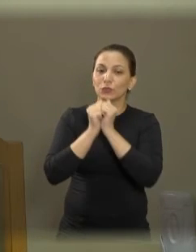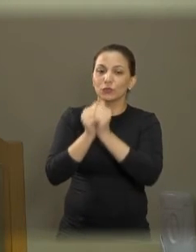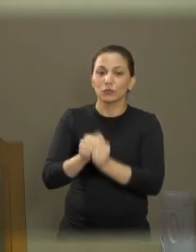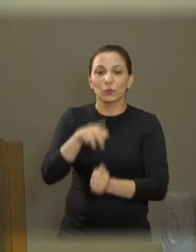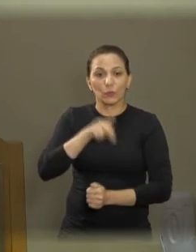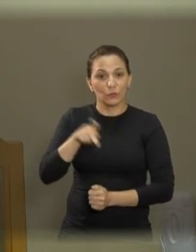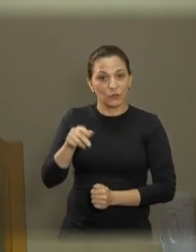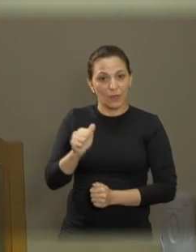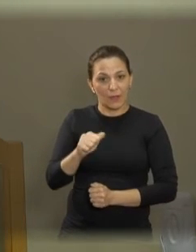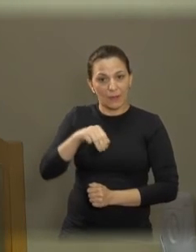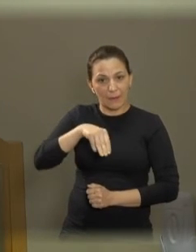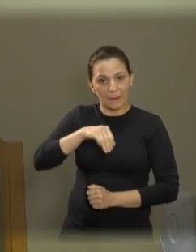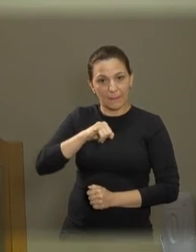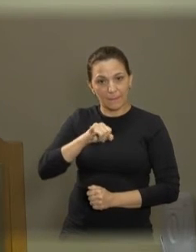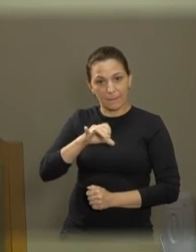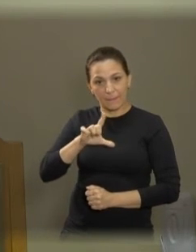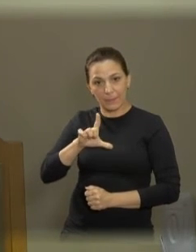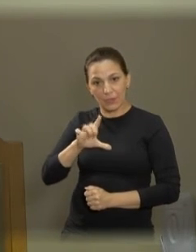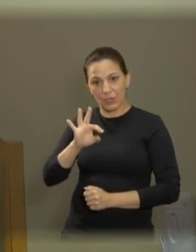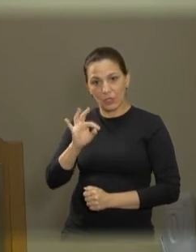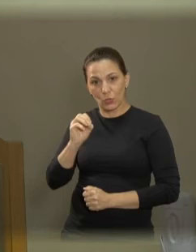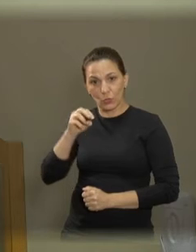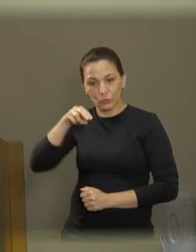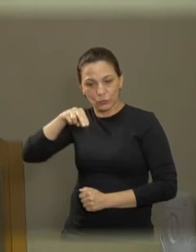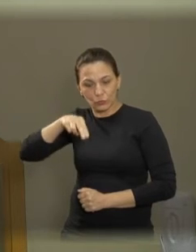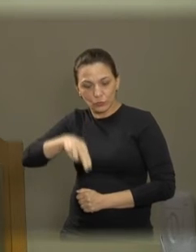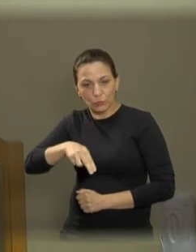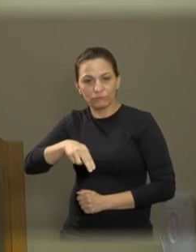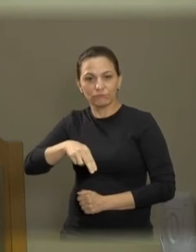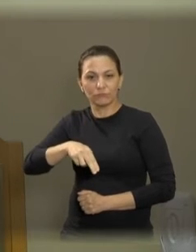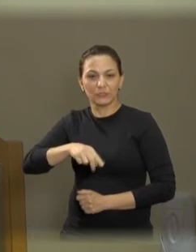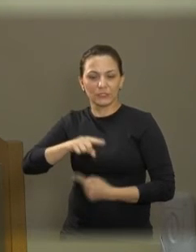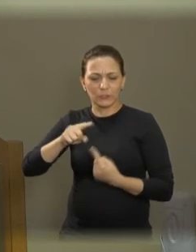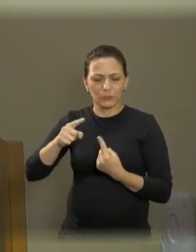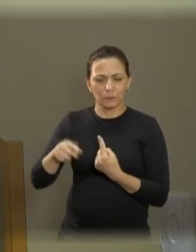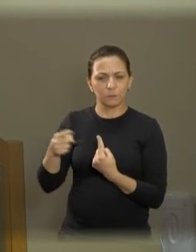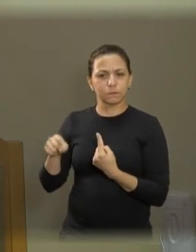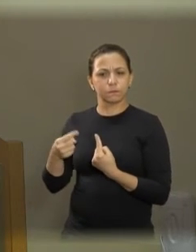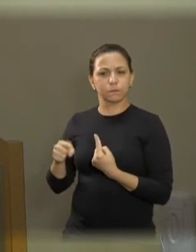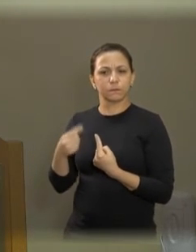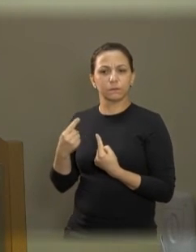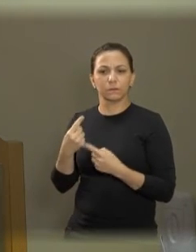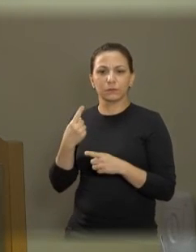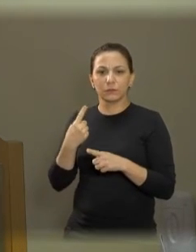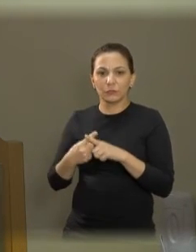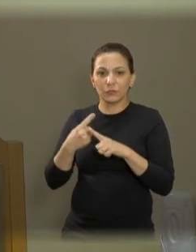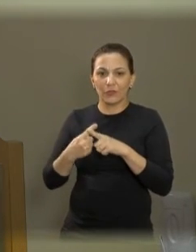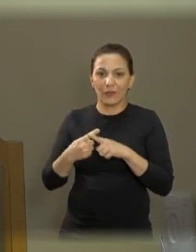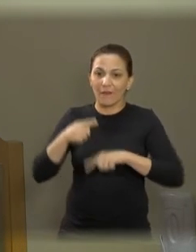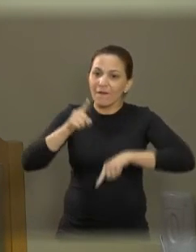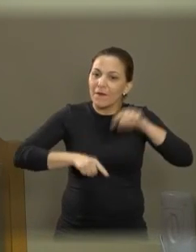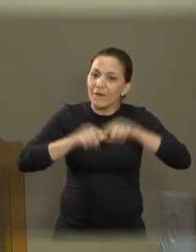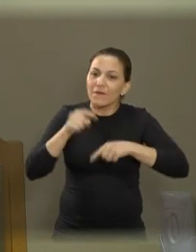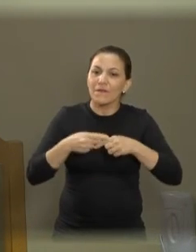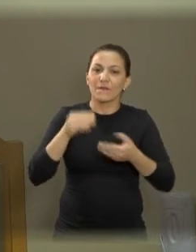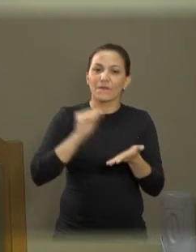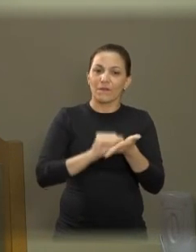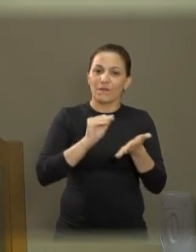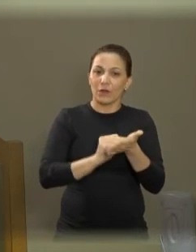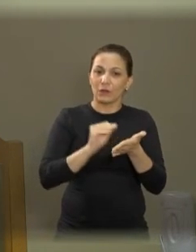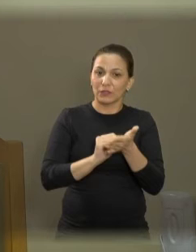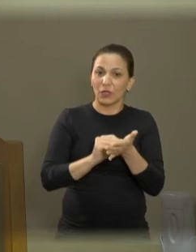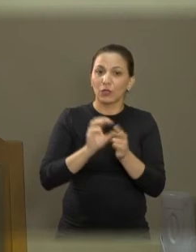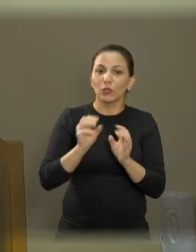Hamilton e também foi muito desafiador esse início, porque a falta de material, muitas vezes, fazia com que o